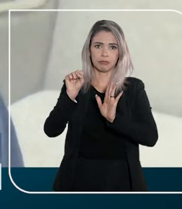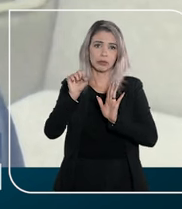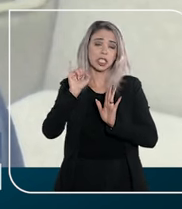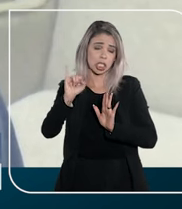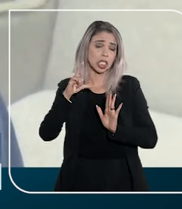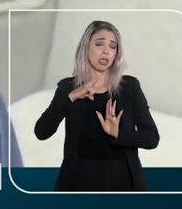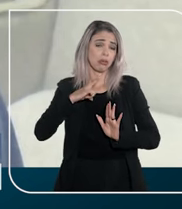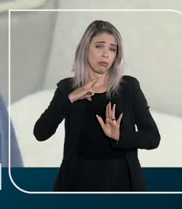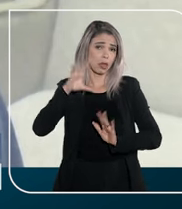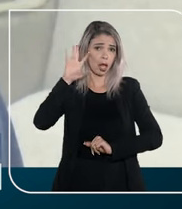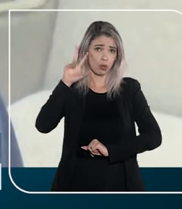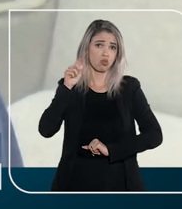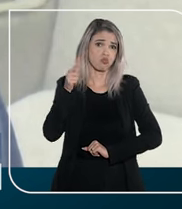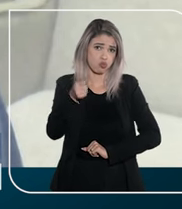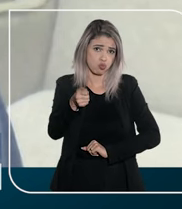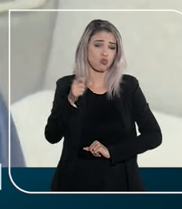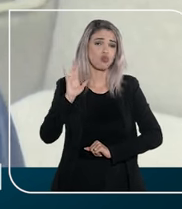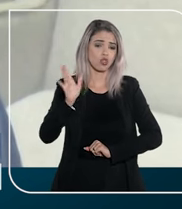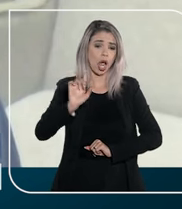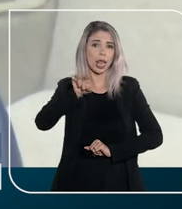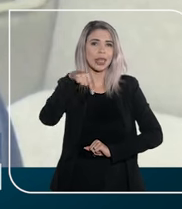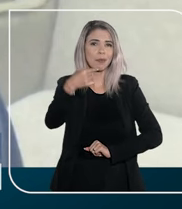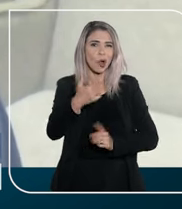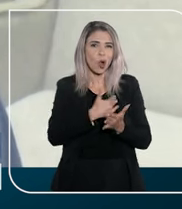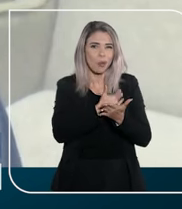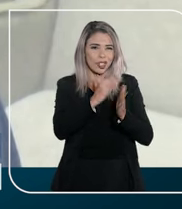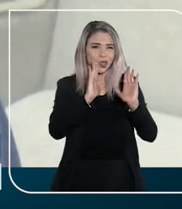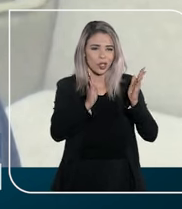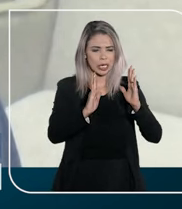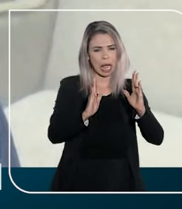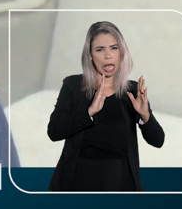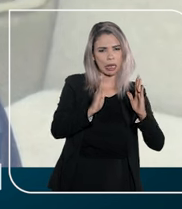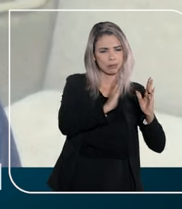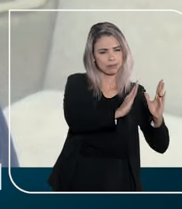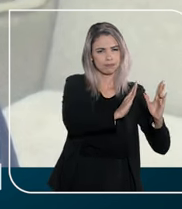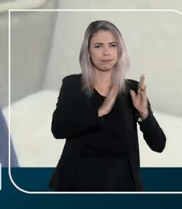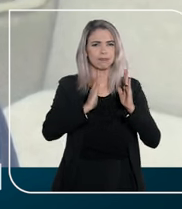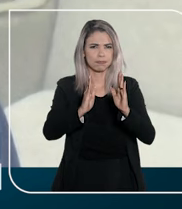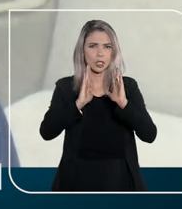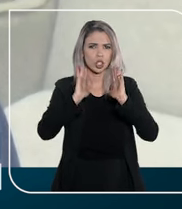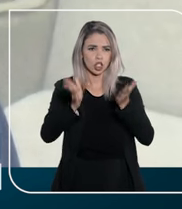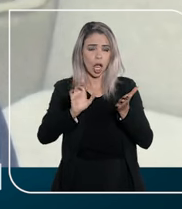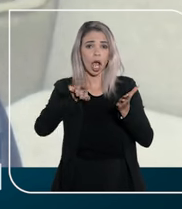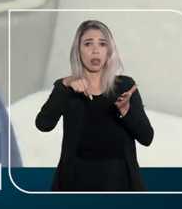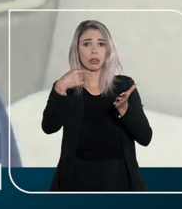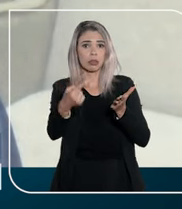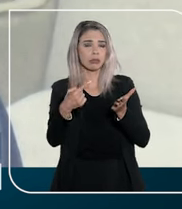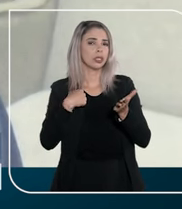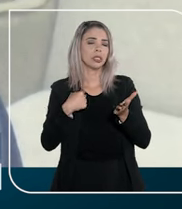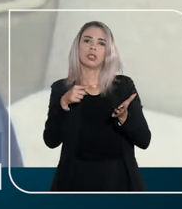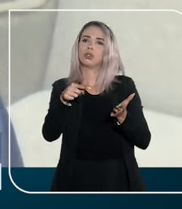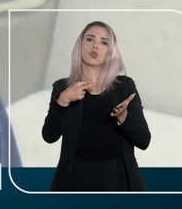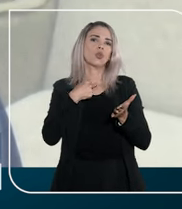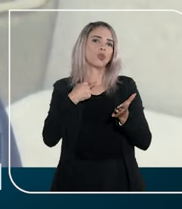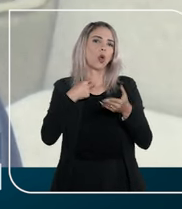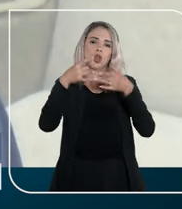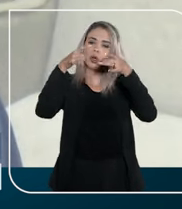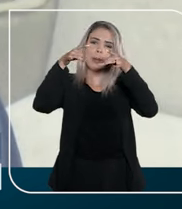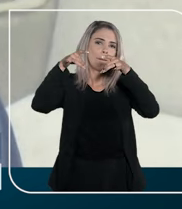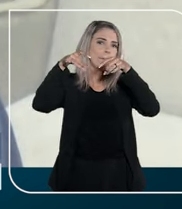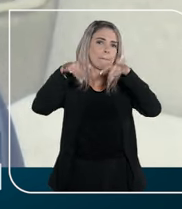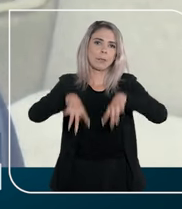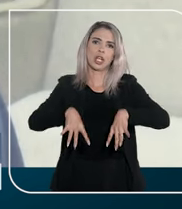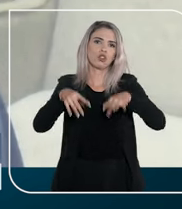remédio após aquela etapa do concurso, mesmo depois de uma eventual posse, isso não pode prejudicar